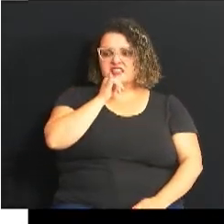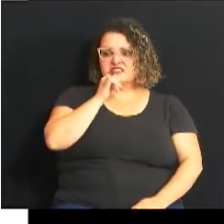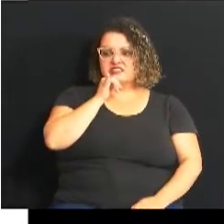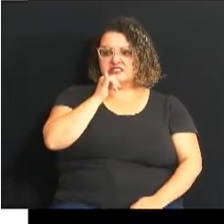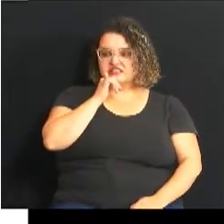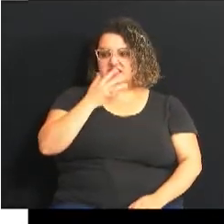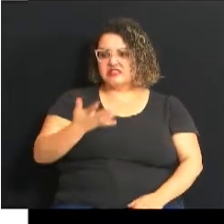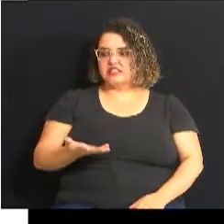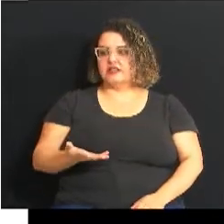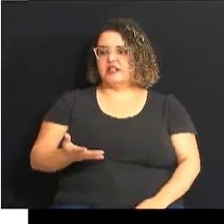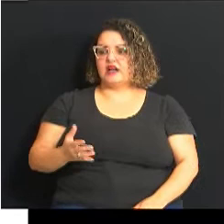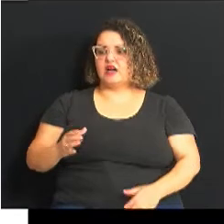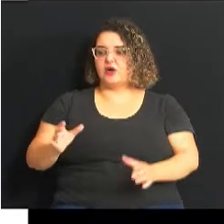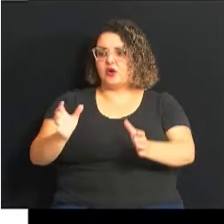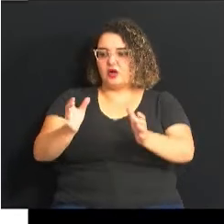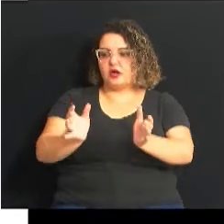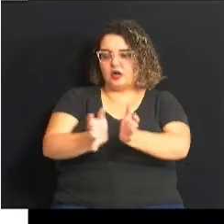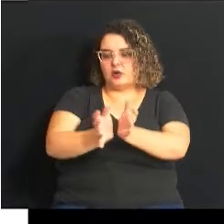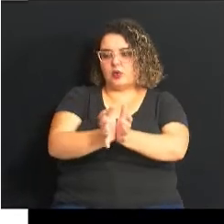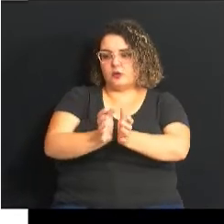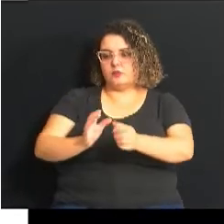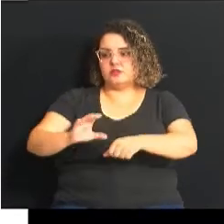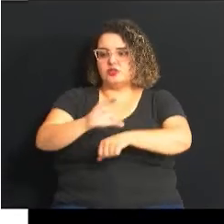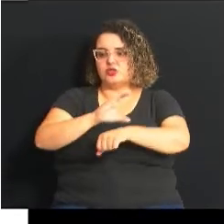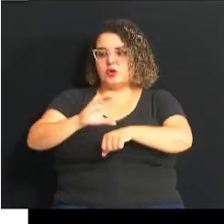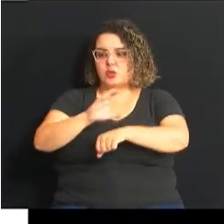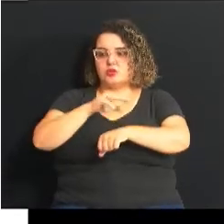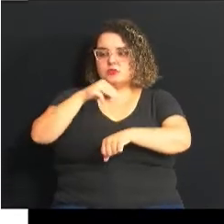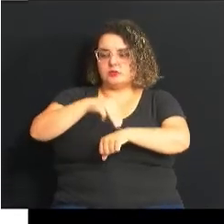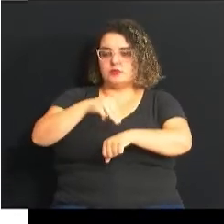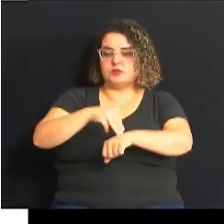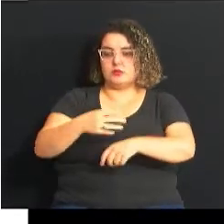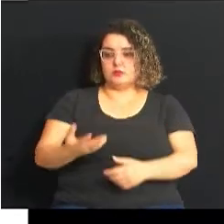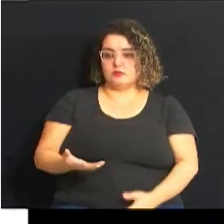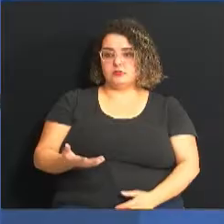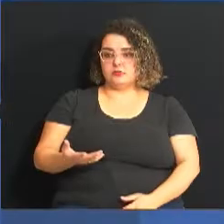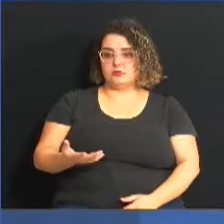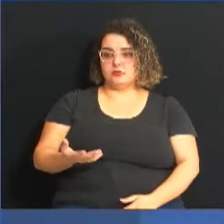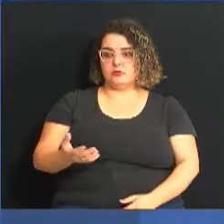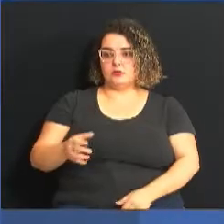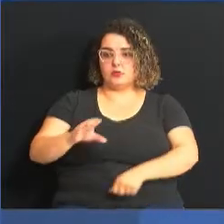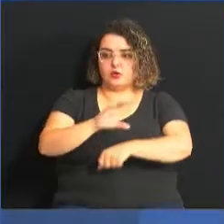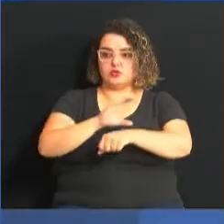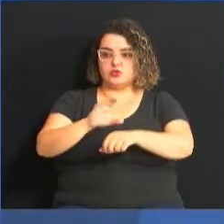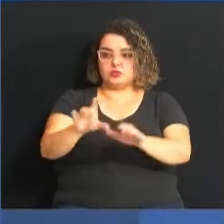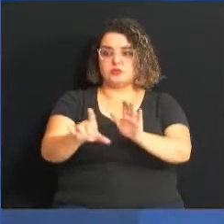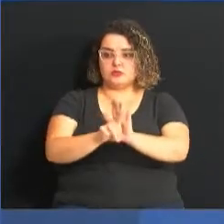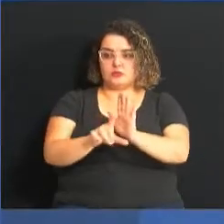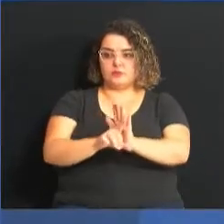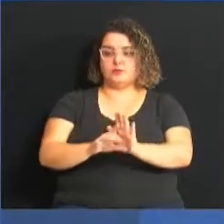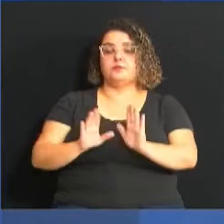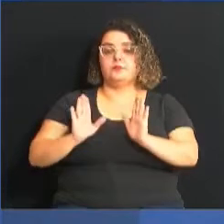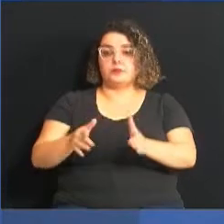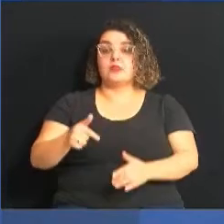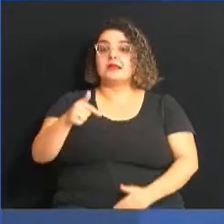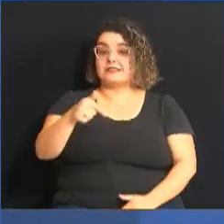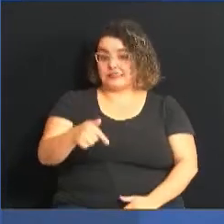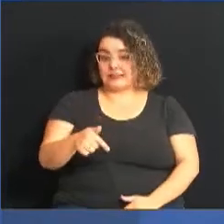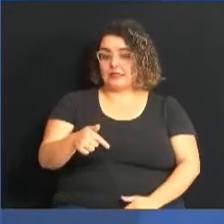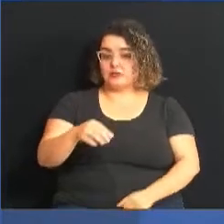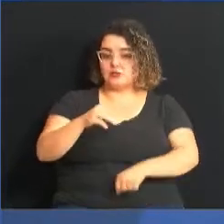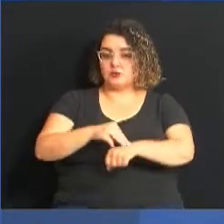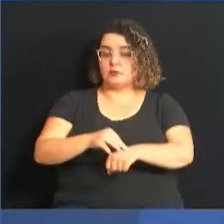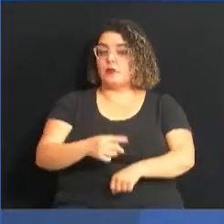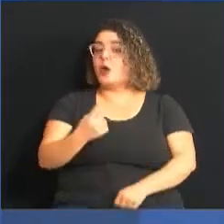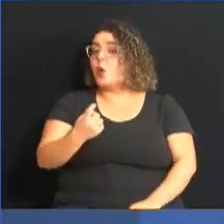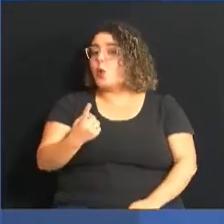de Constituição e Legalidade, ela é considerada, inclusive, ela é a única comissão permanente que tem 7 membros, porque